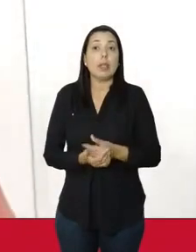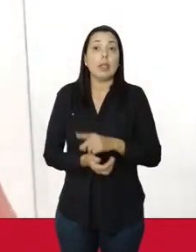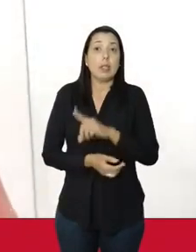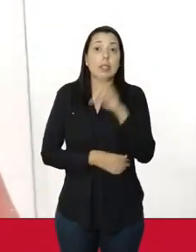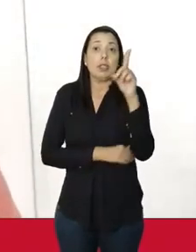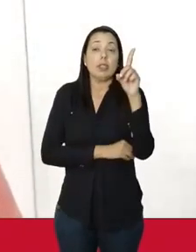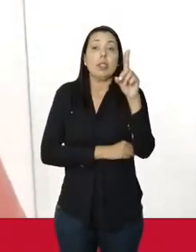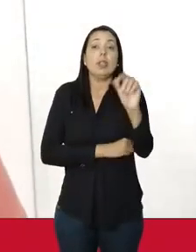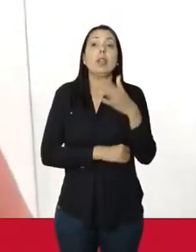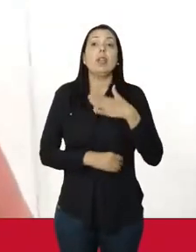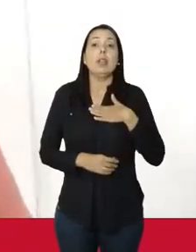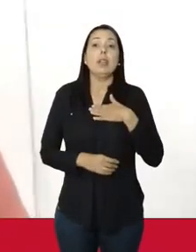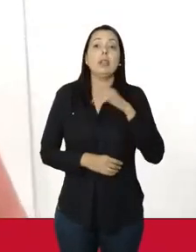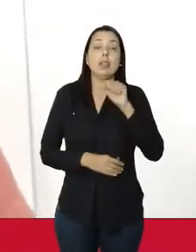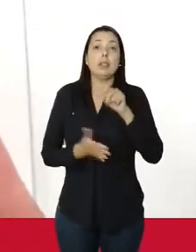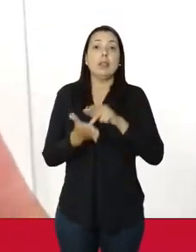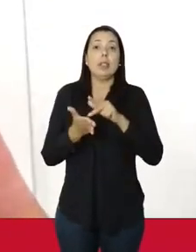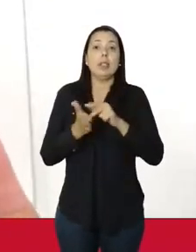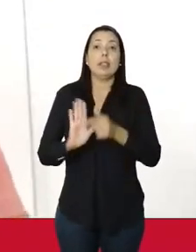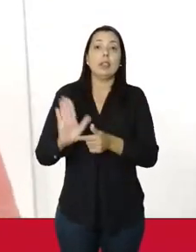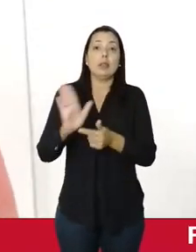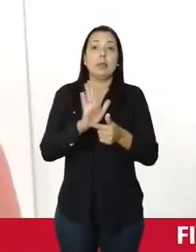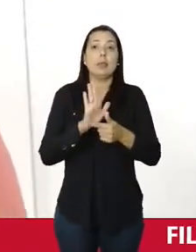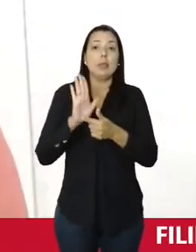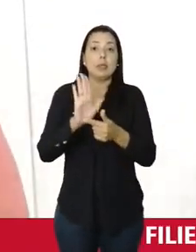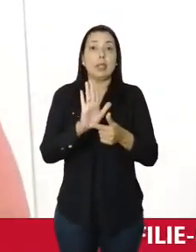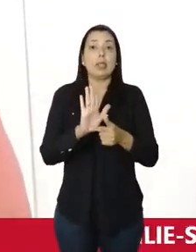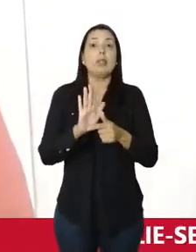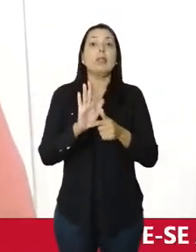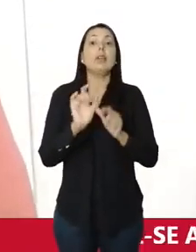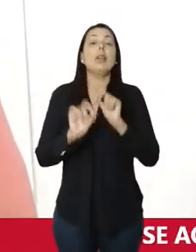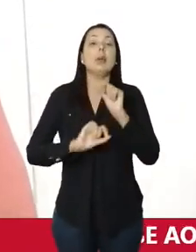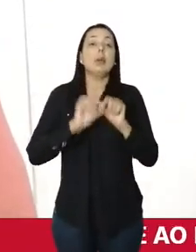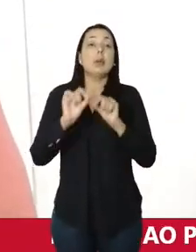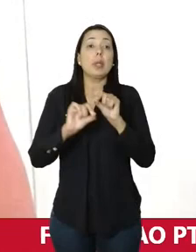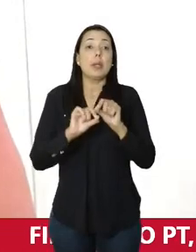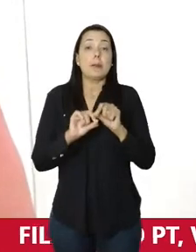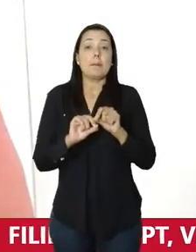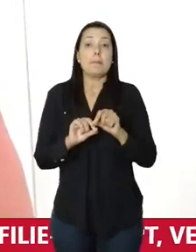momento, Mariana, eu exatamente exibia aqui